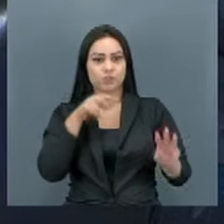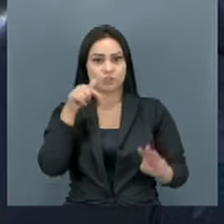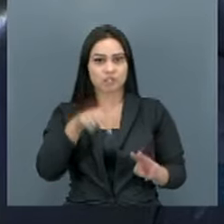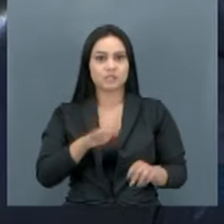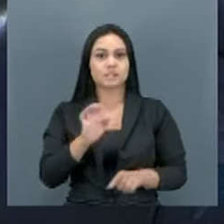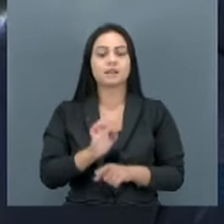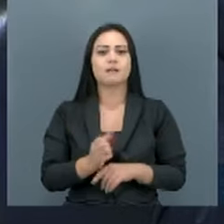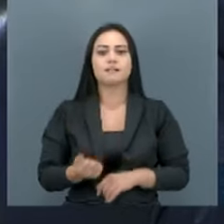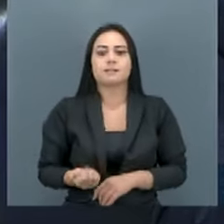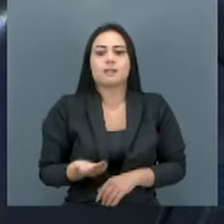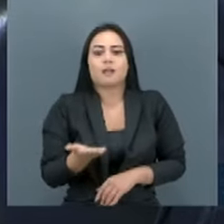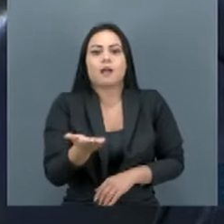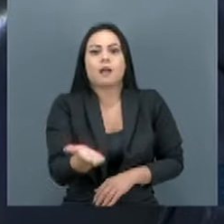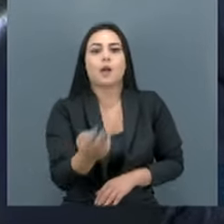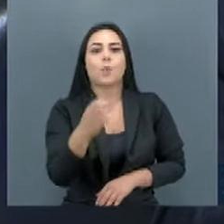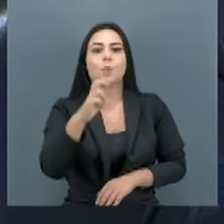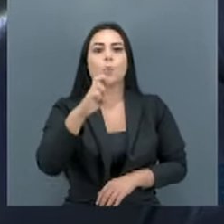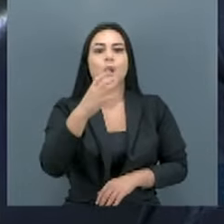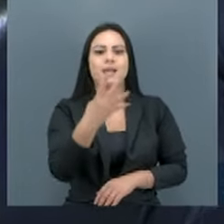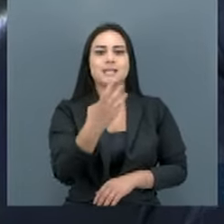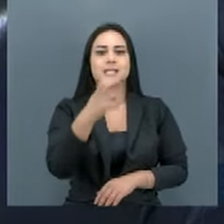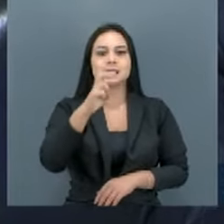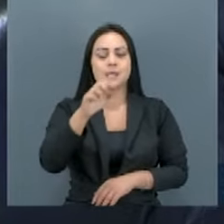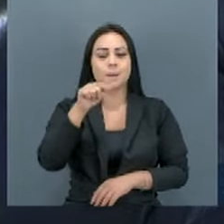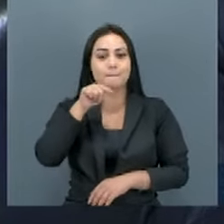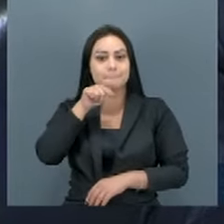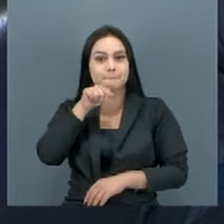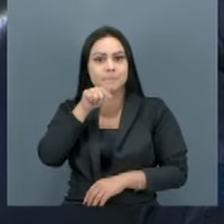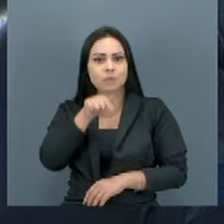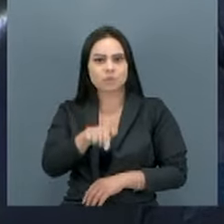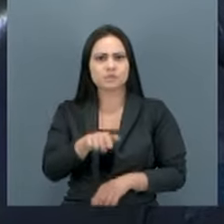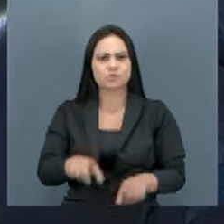entregar 45 microtratores.